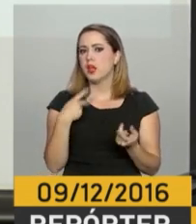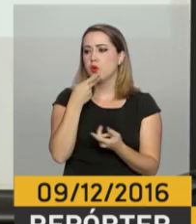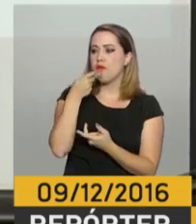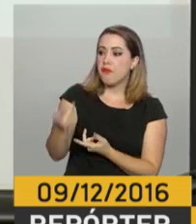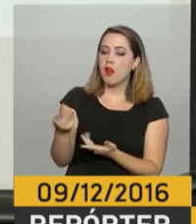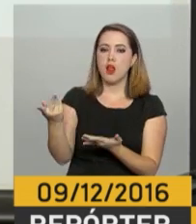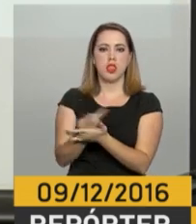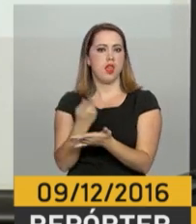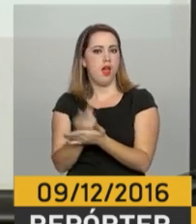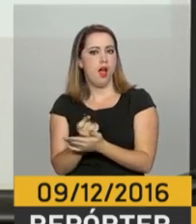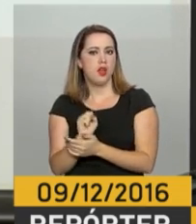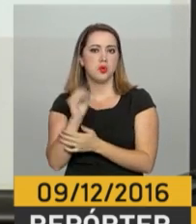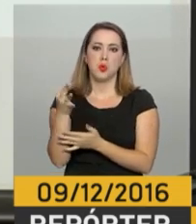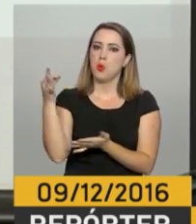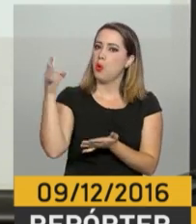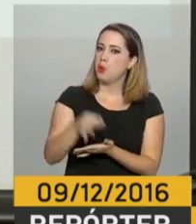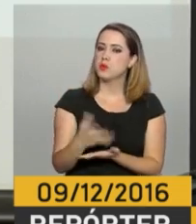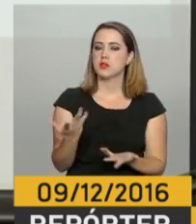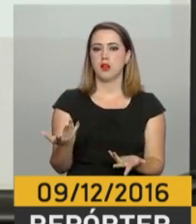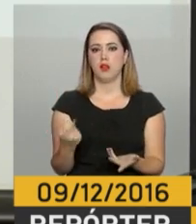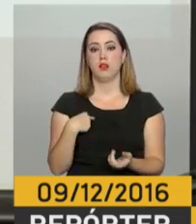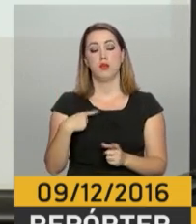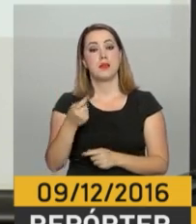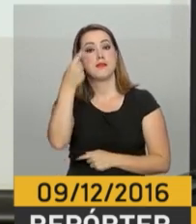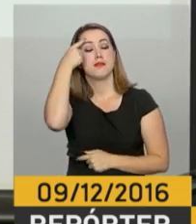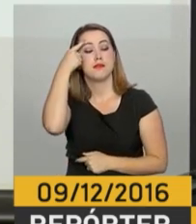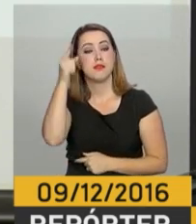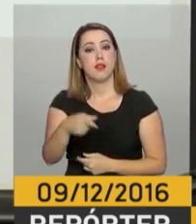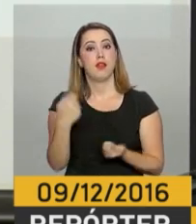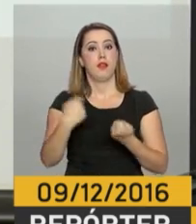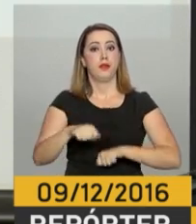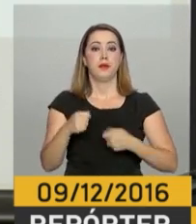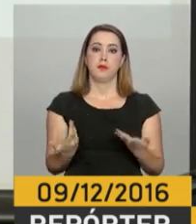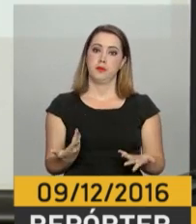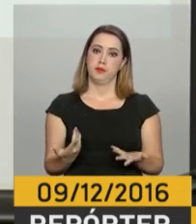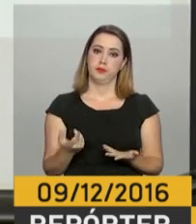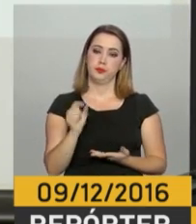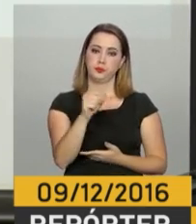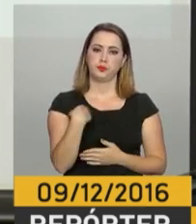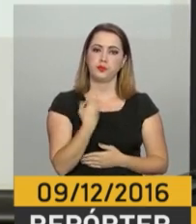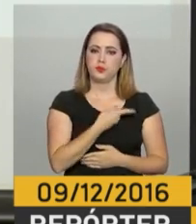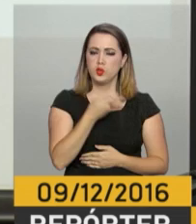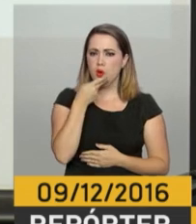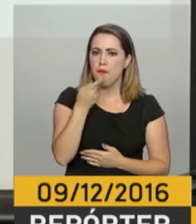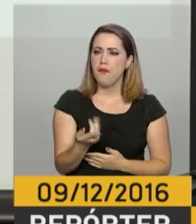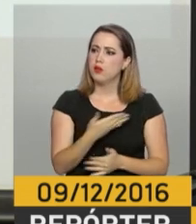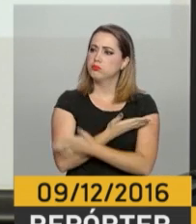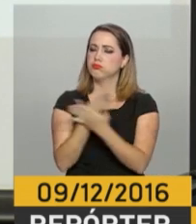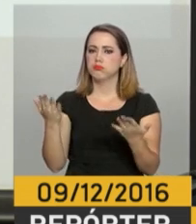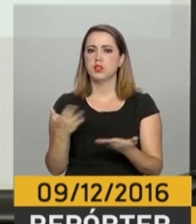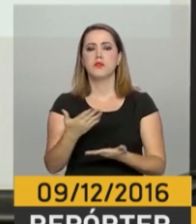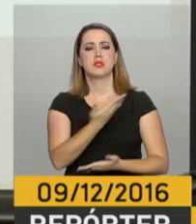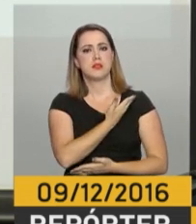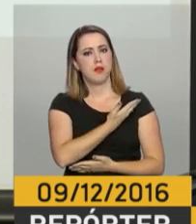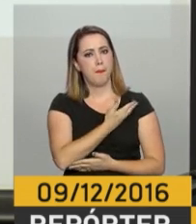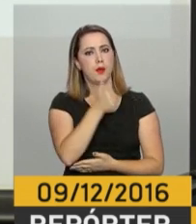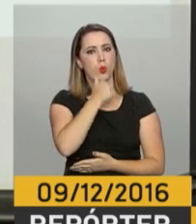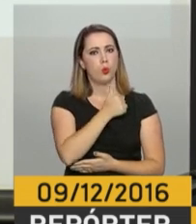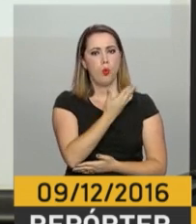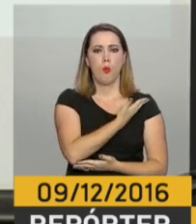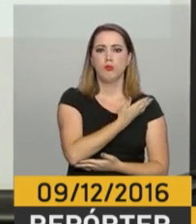certo, nós vamos apoiar. Esta deve ser a ideia. E eu faço isso, meus amigos, minhas amigas, como uma espécie